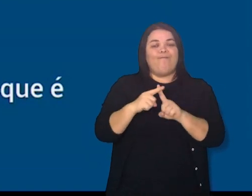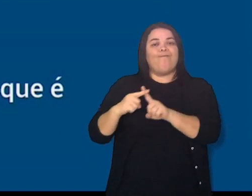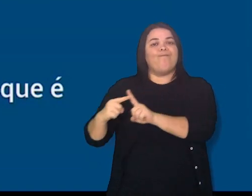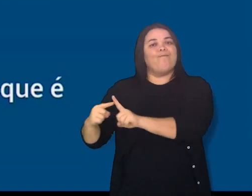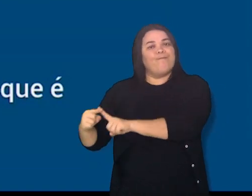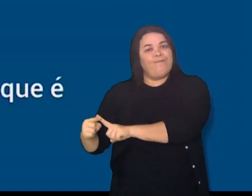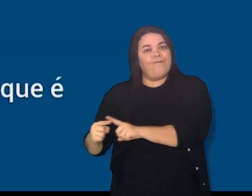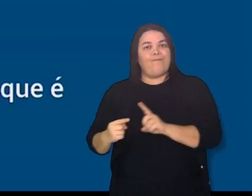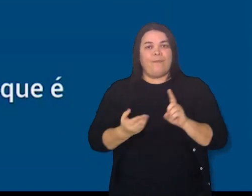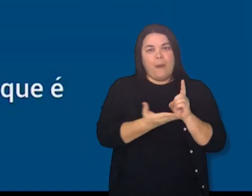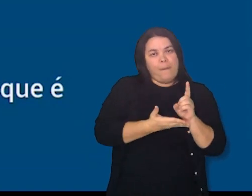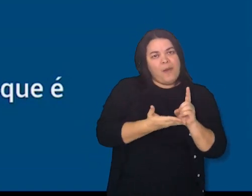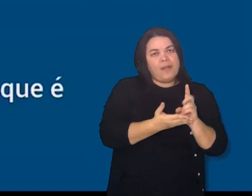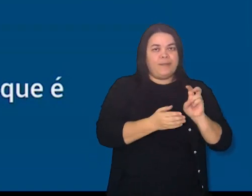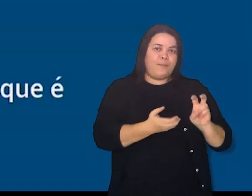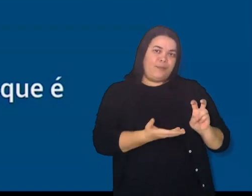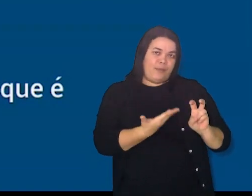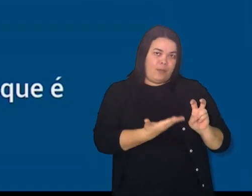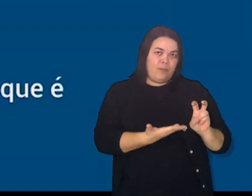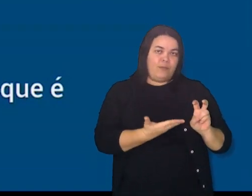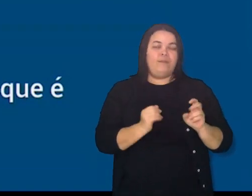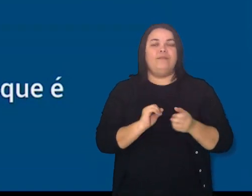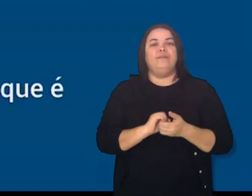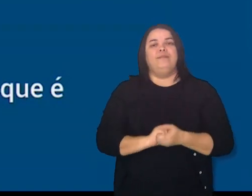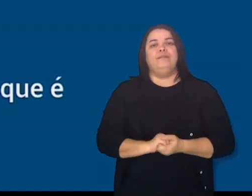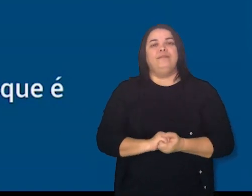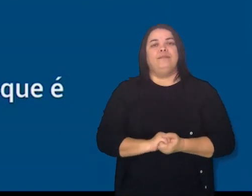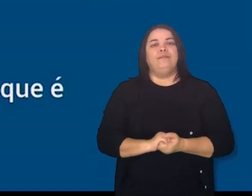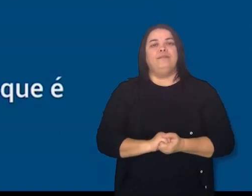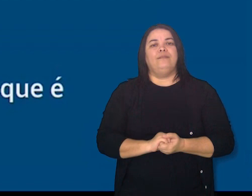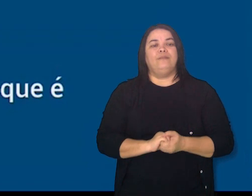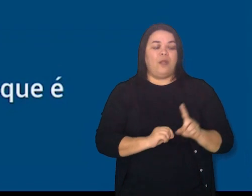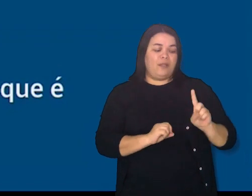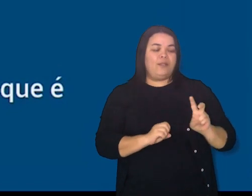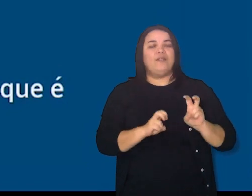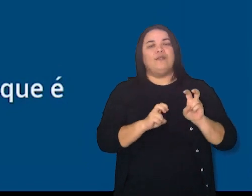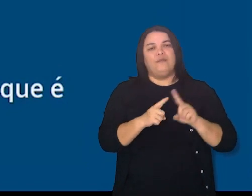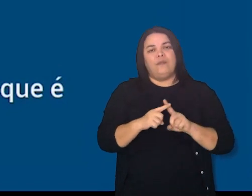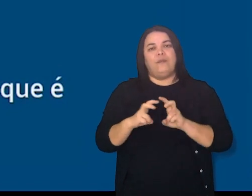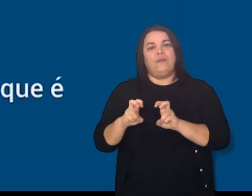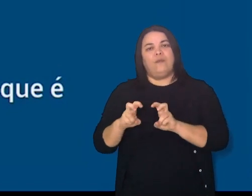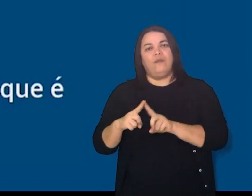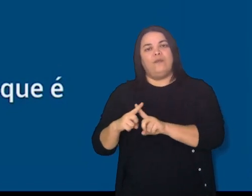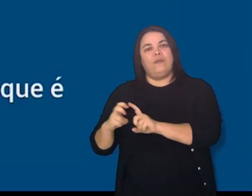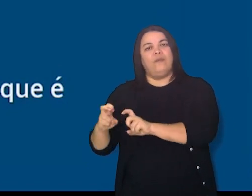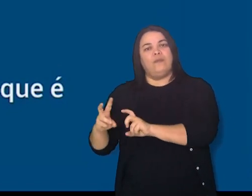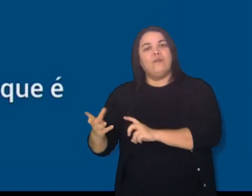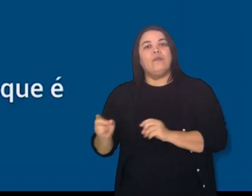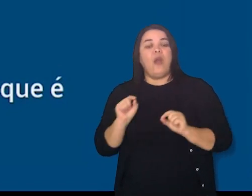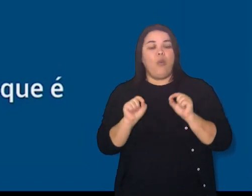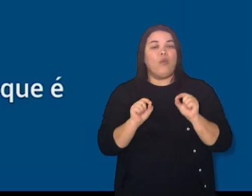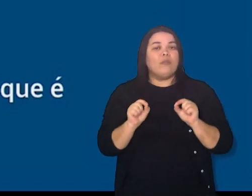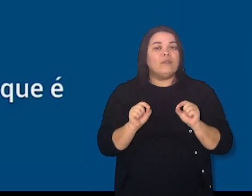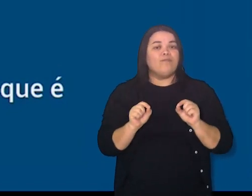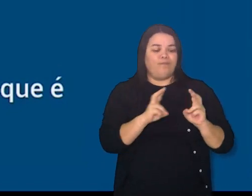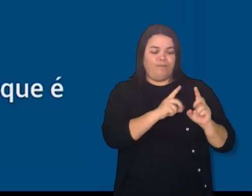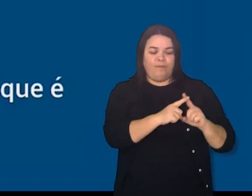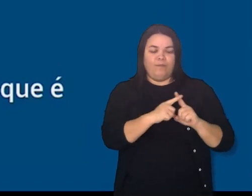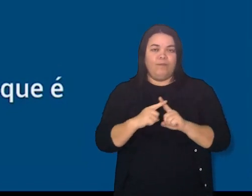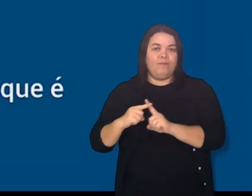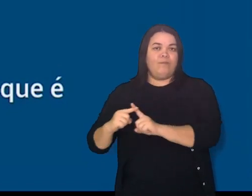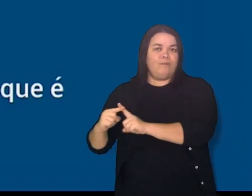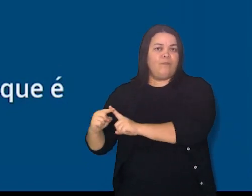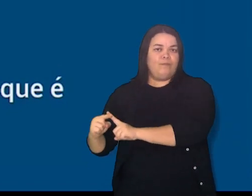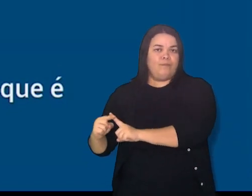o número de vezes que vamos repetir os fatores, né? O 5 vezes 5 vezes 5 nada mais é do